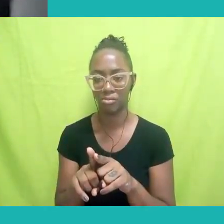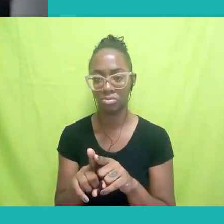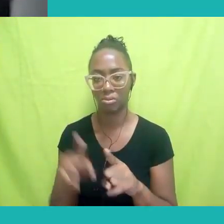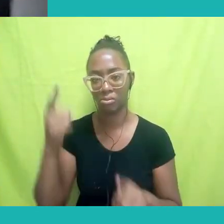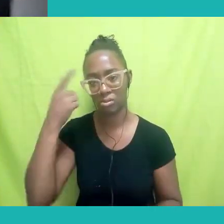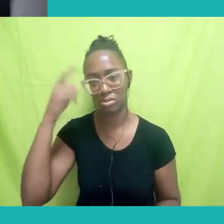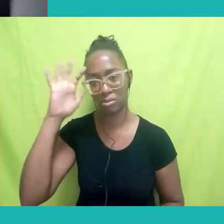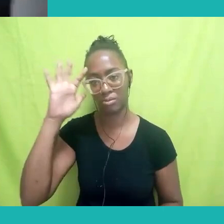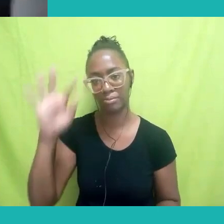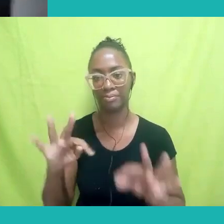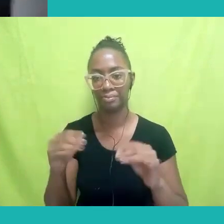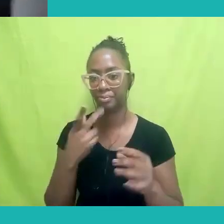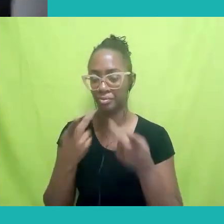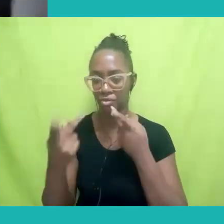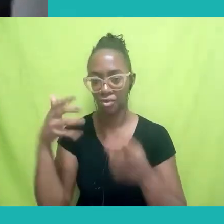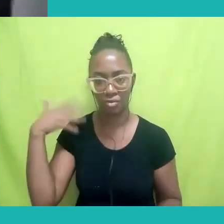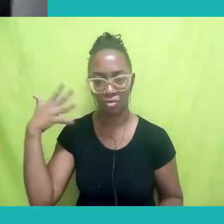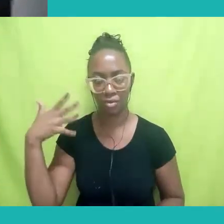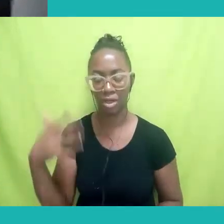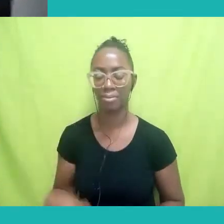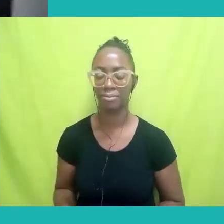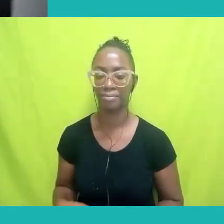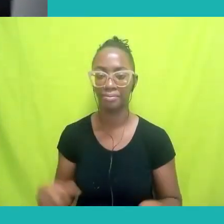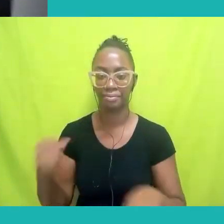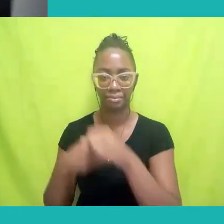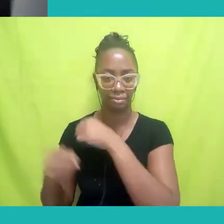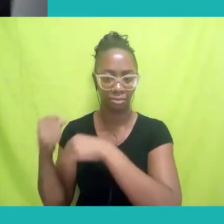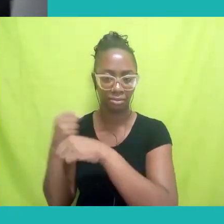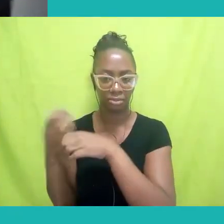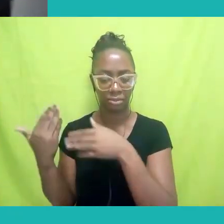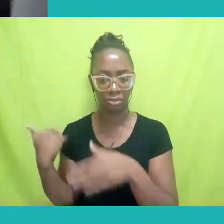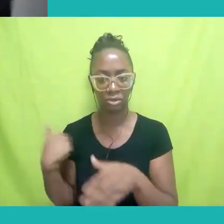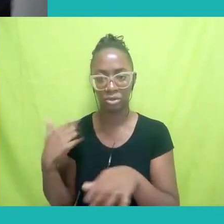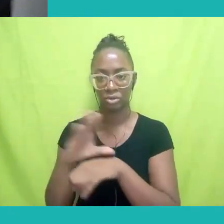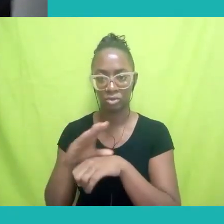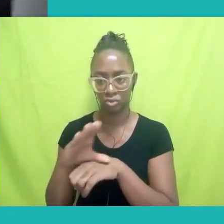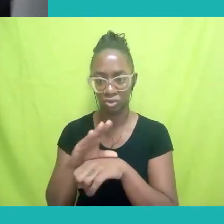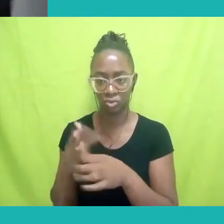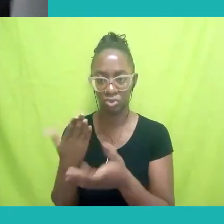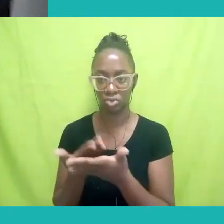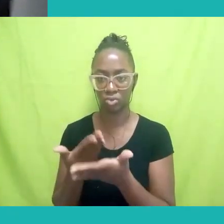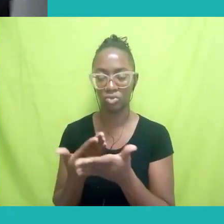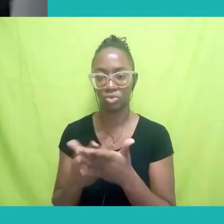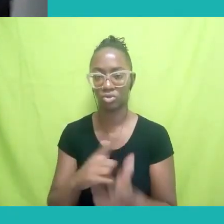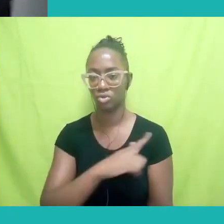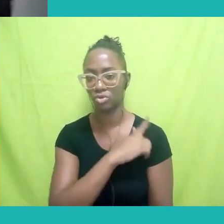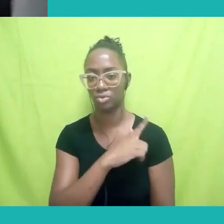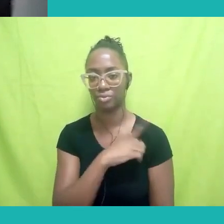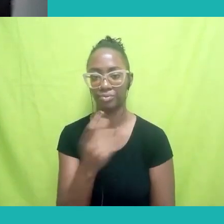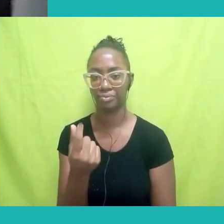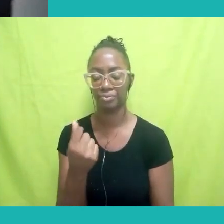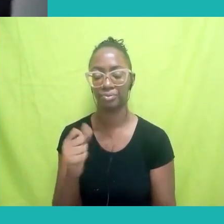que foi dito. Alguns anos atrás, eu fiz um dos cursos que eu fiz em Gestão de Recursos de